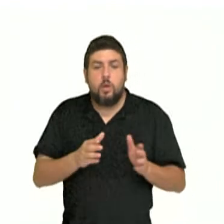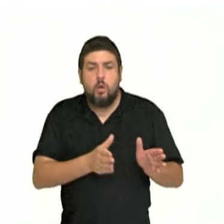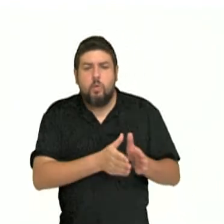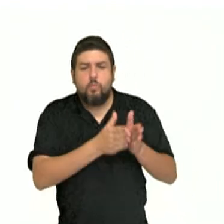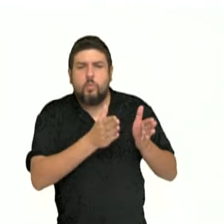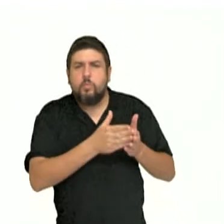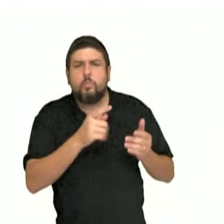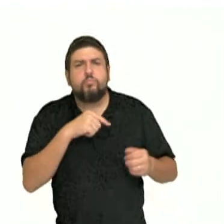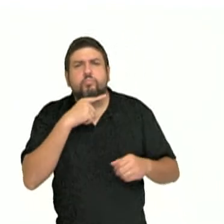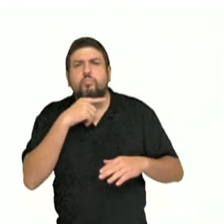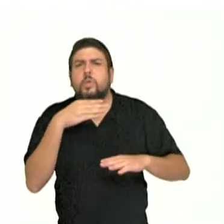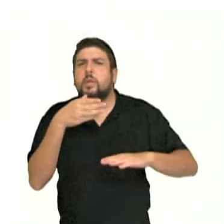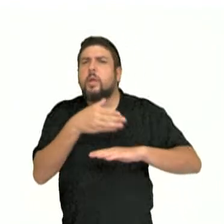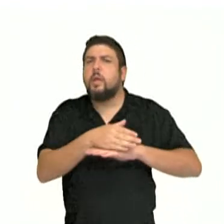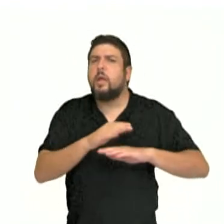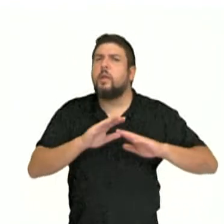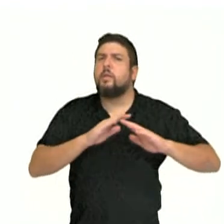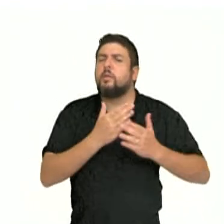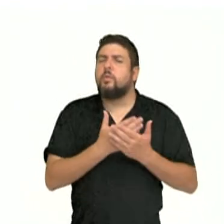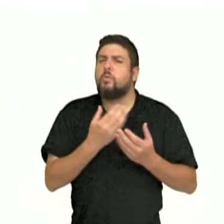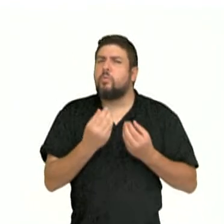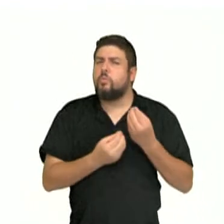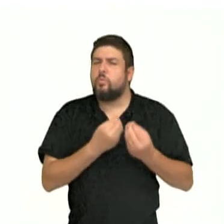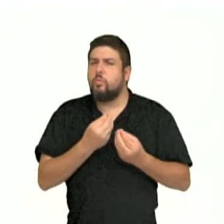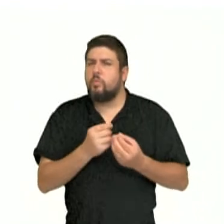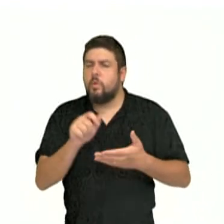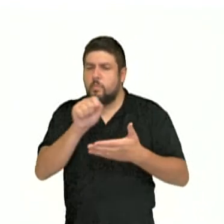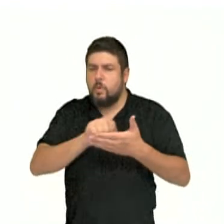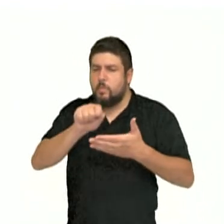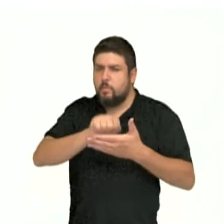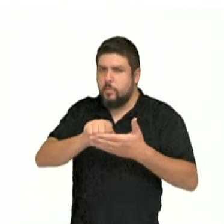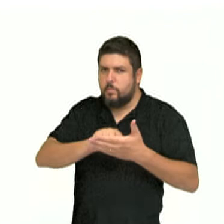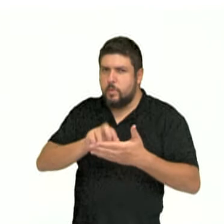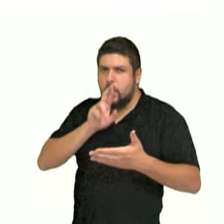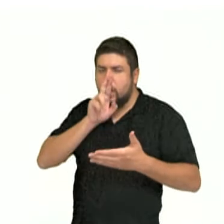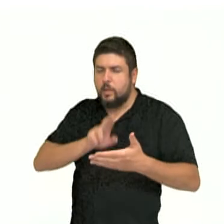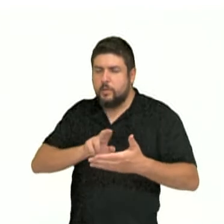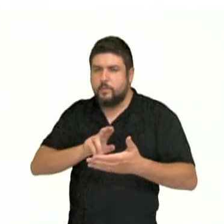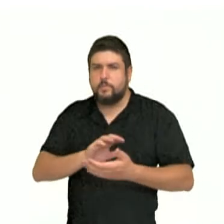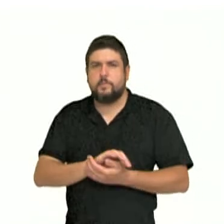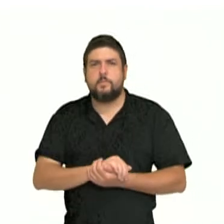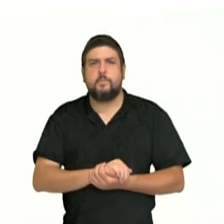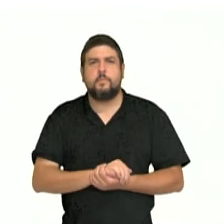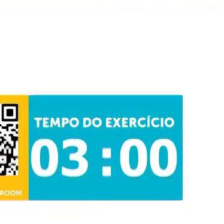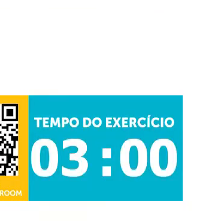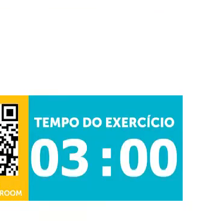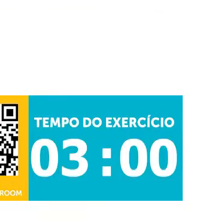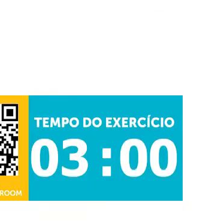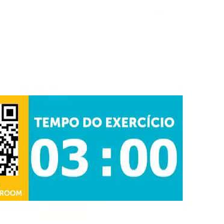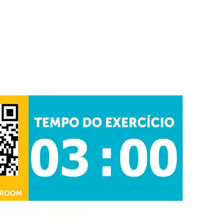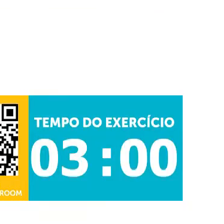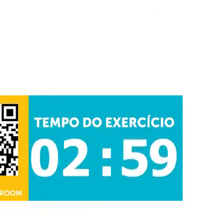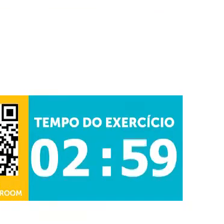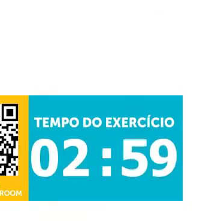você vai responder aí essa questão você vai ter uns minutinhos para isso vamos lá